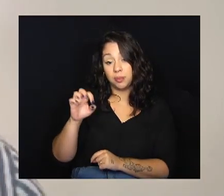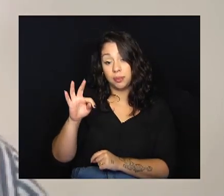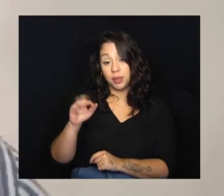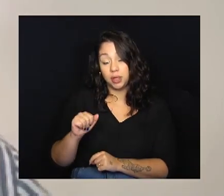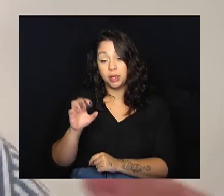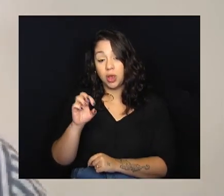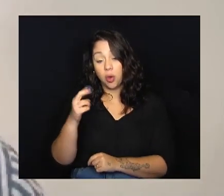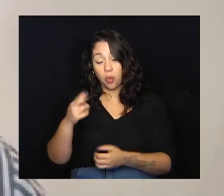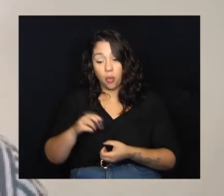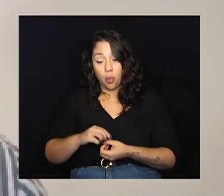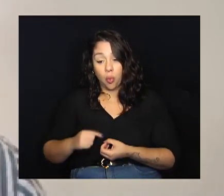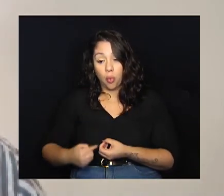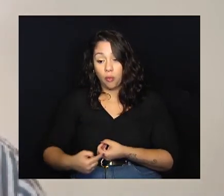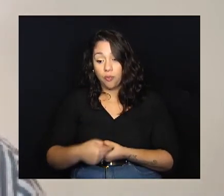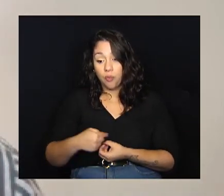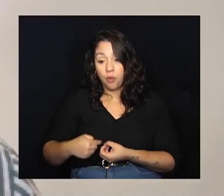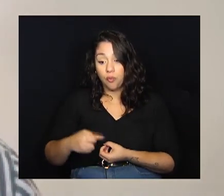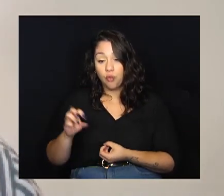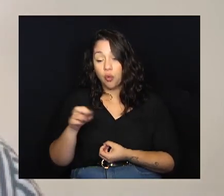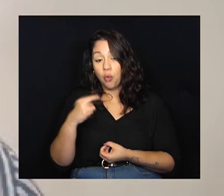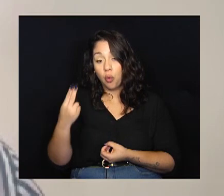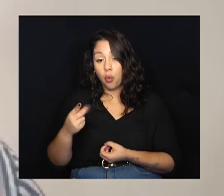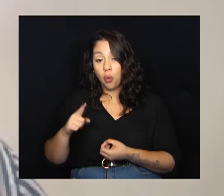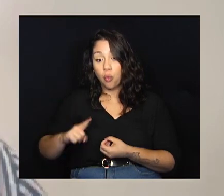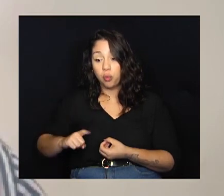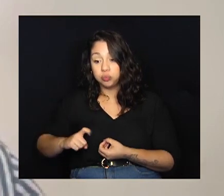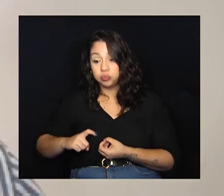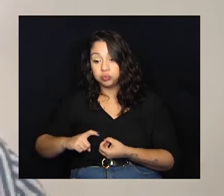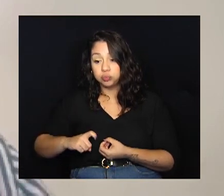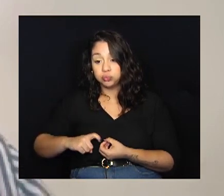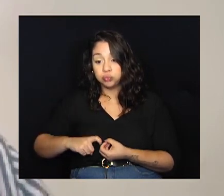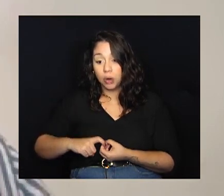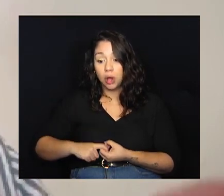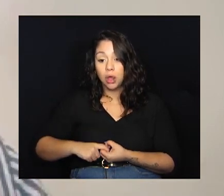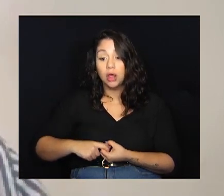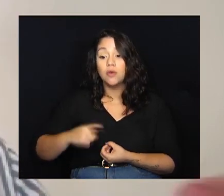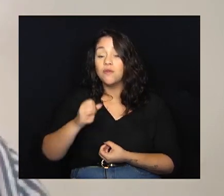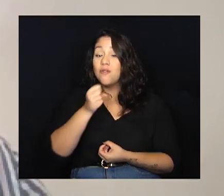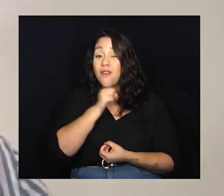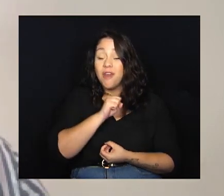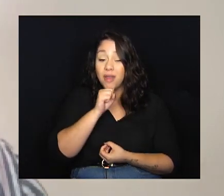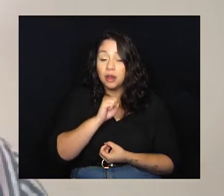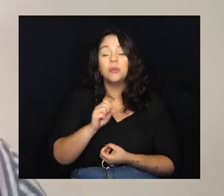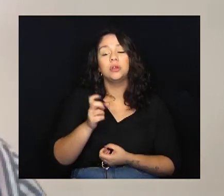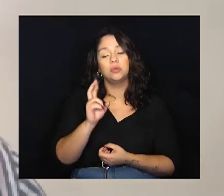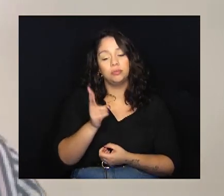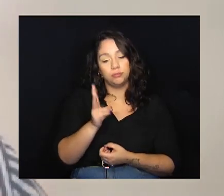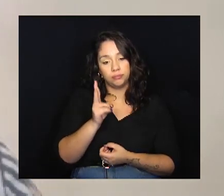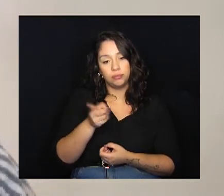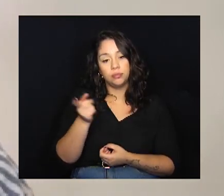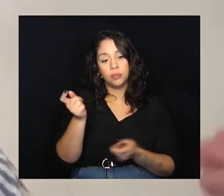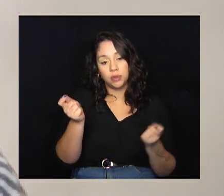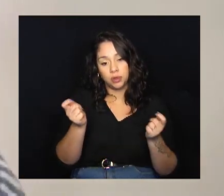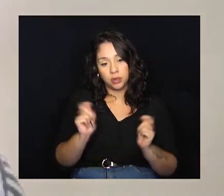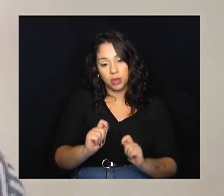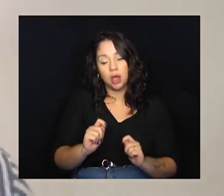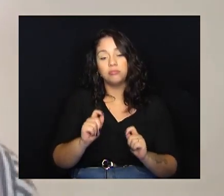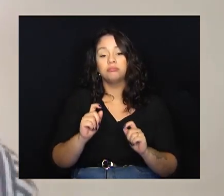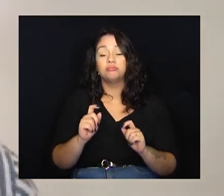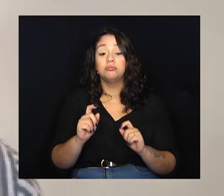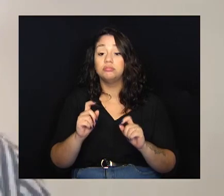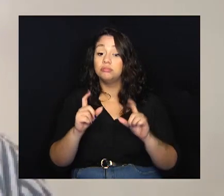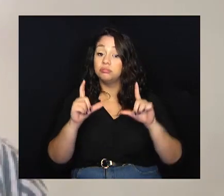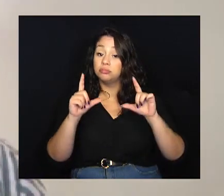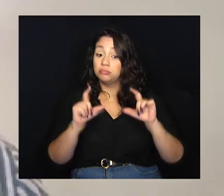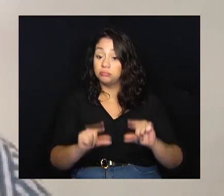óvulo ou espermatozoide envelheça né e a gente consiga manter as propriedades física e morfológicas e diminua